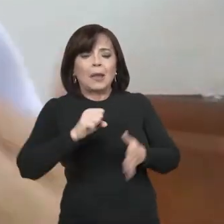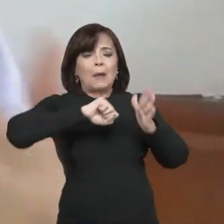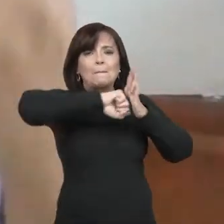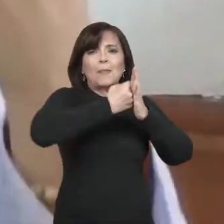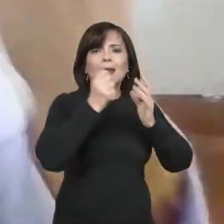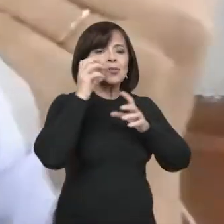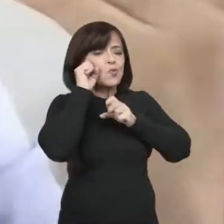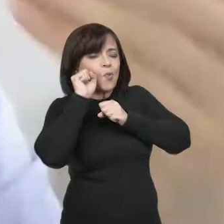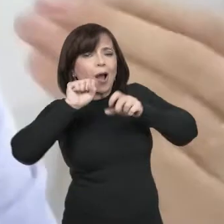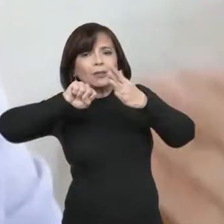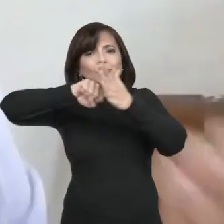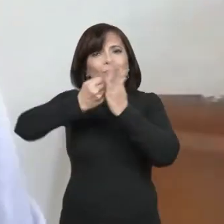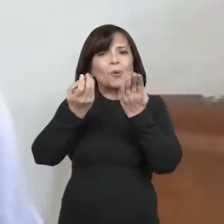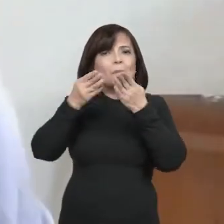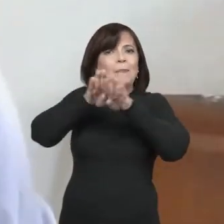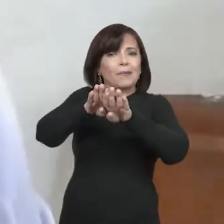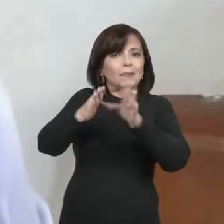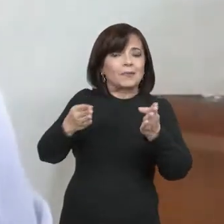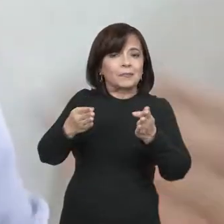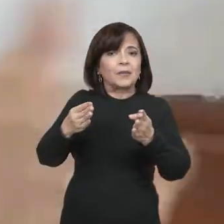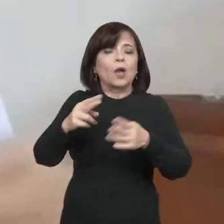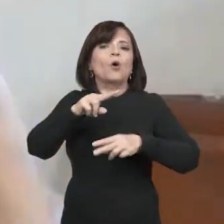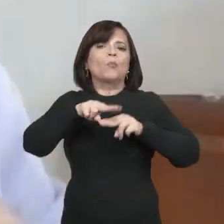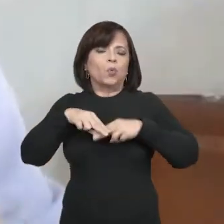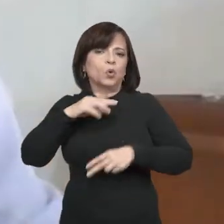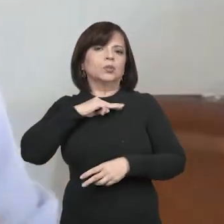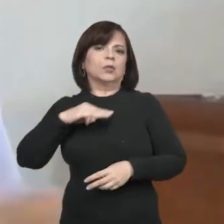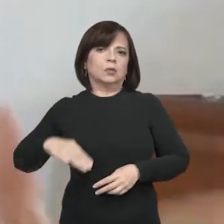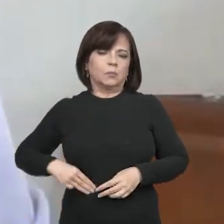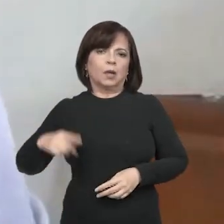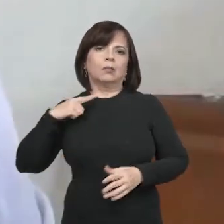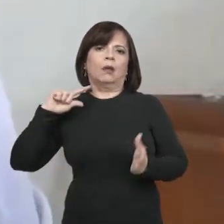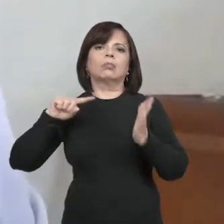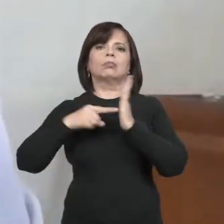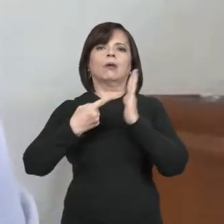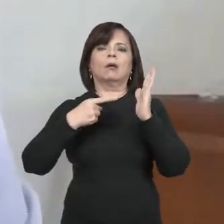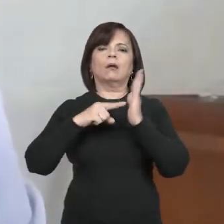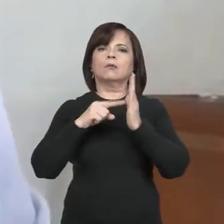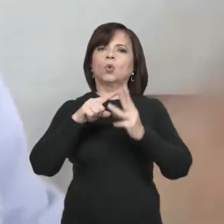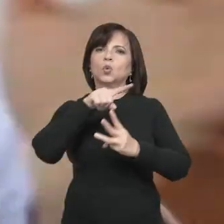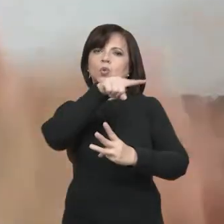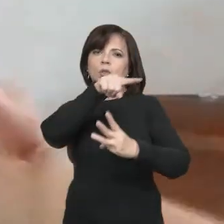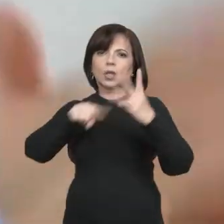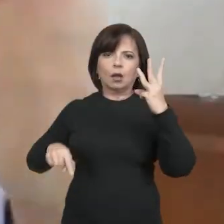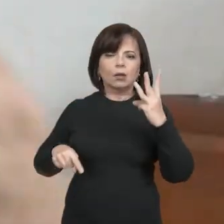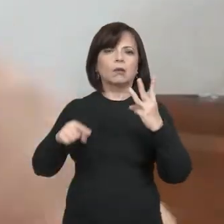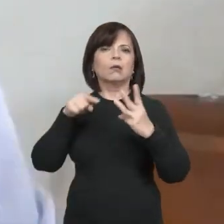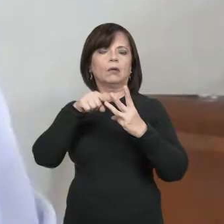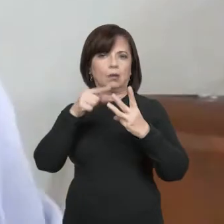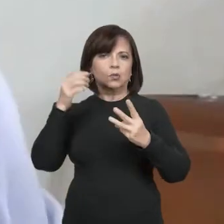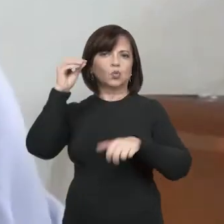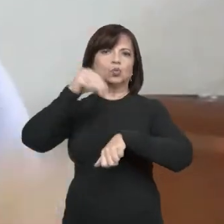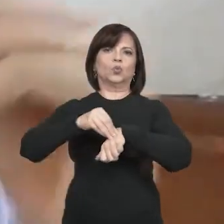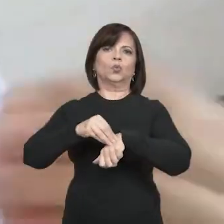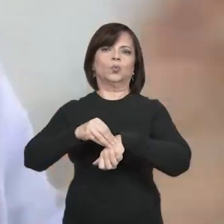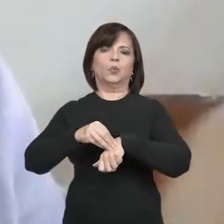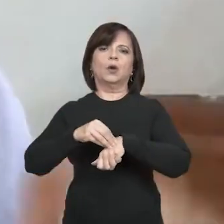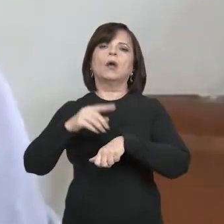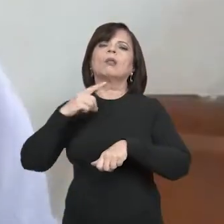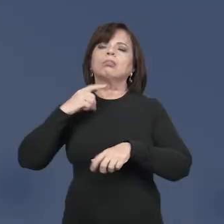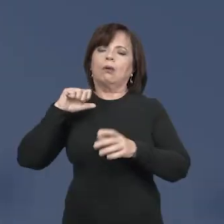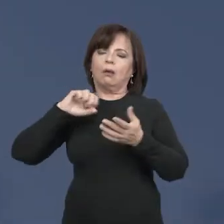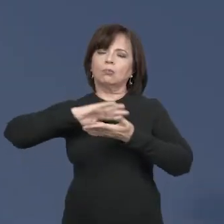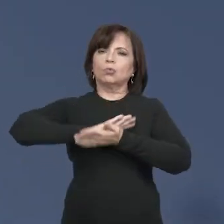ou seja, ela não teve nenhuma chance de se defender. Por isso que o Ministério Público ofereceu uma denúncia por homicídio triplamente qualificado